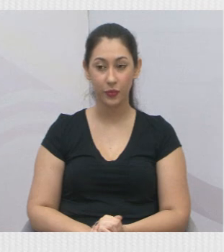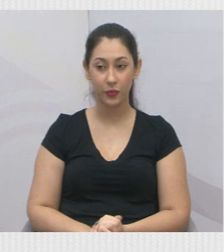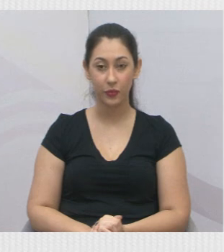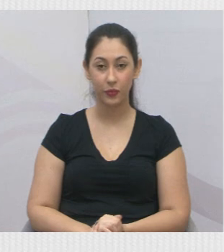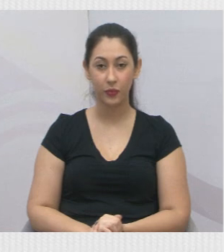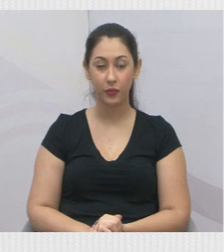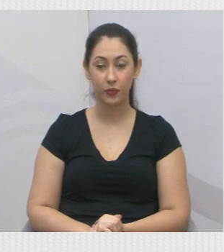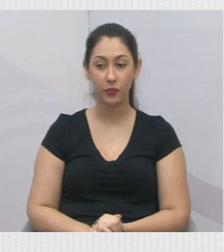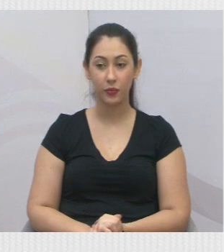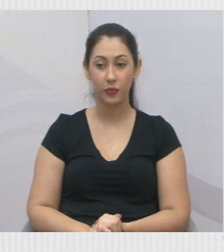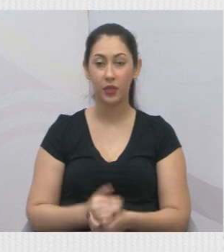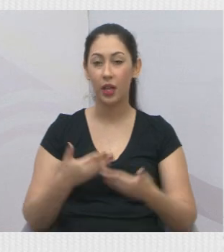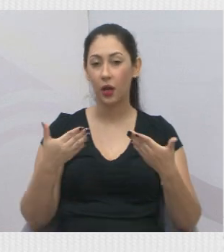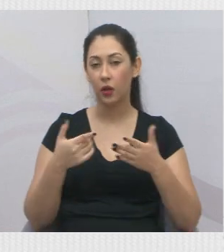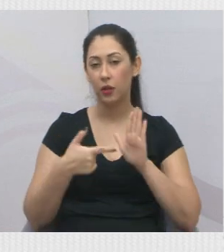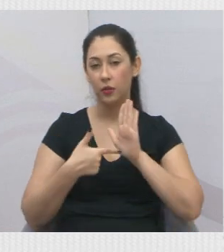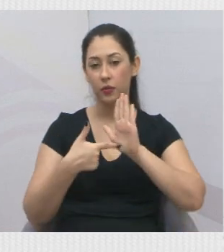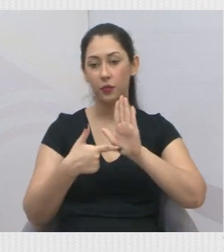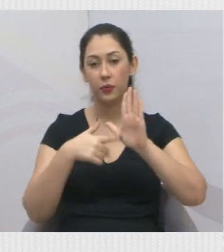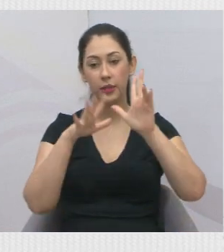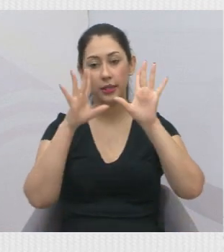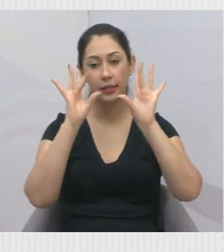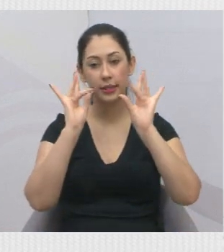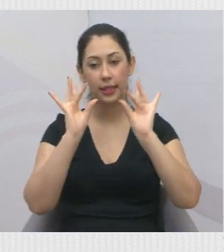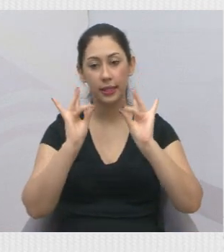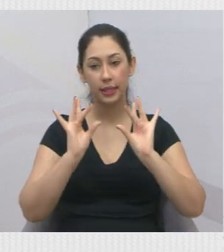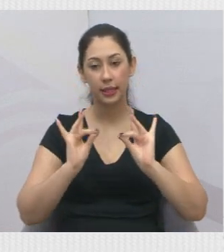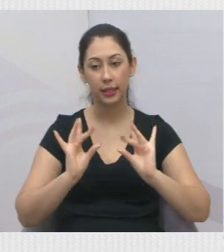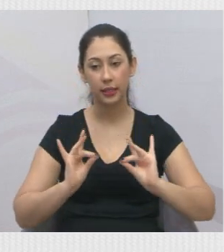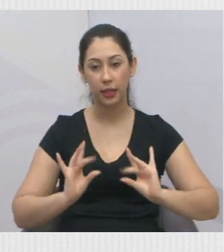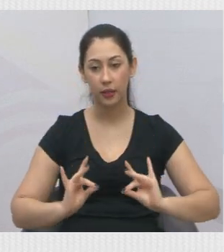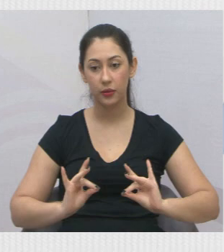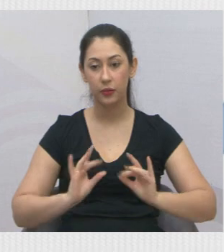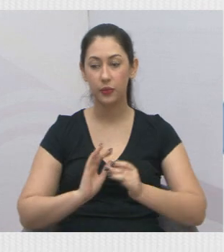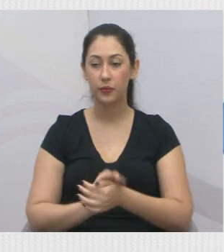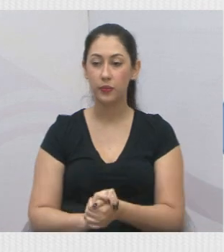Esse montante, vamos ver agora no detalhe, como que ele está distribuído.